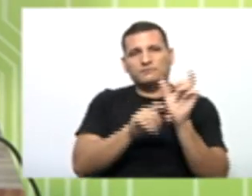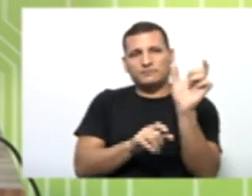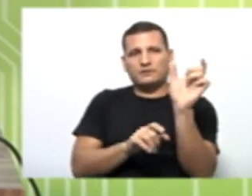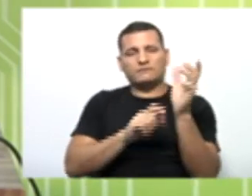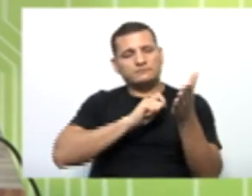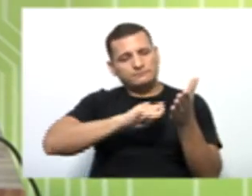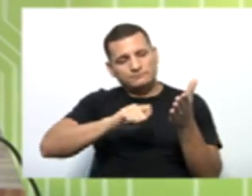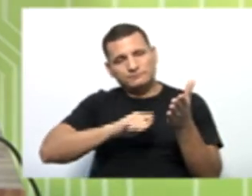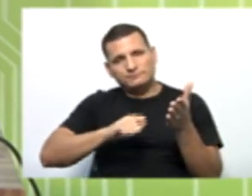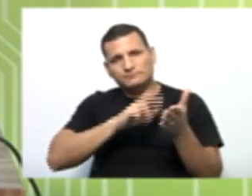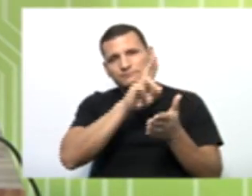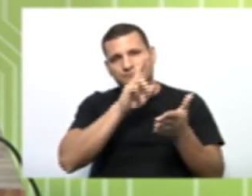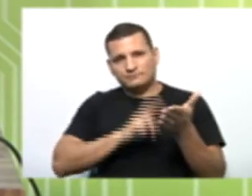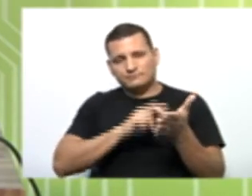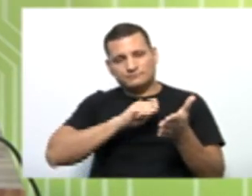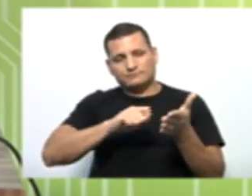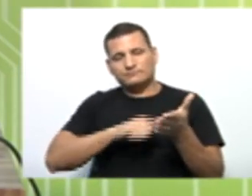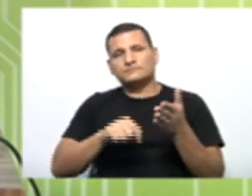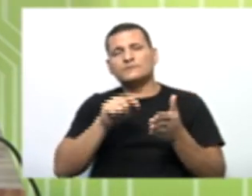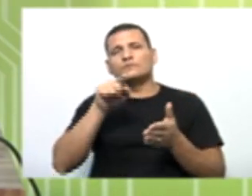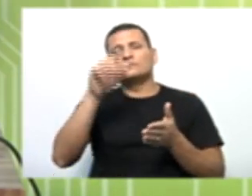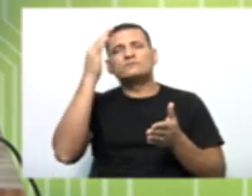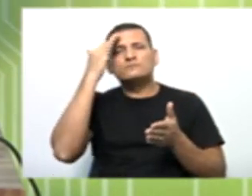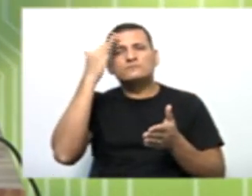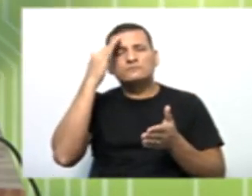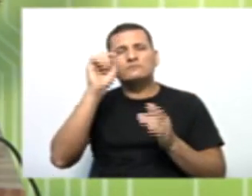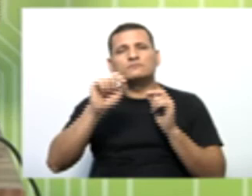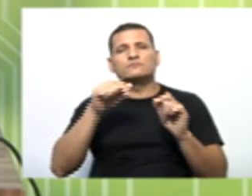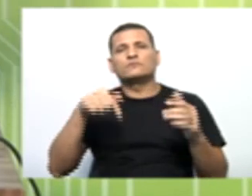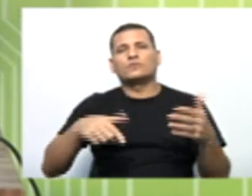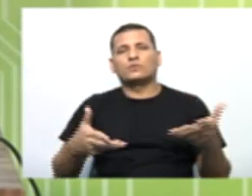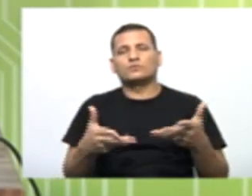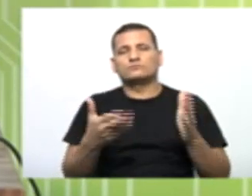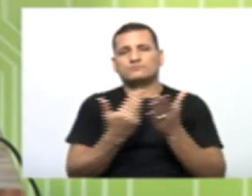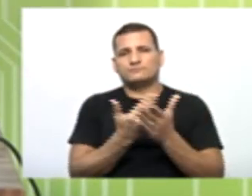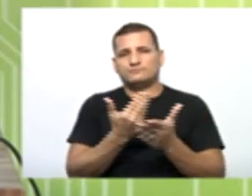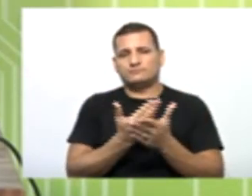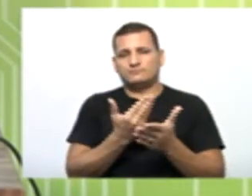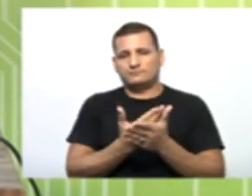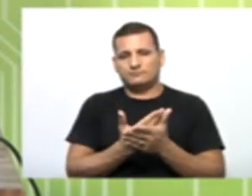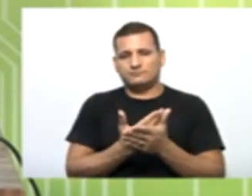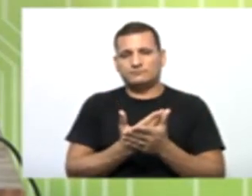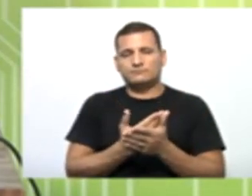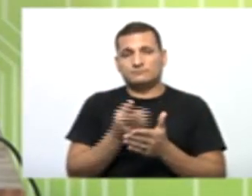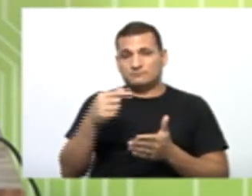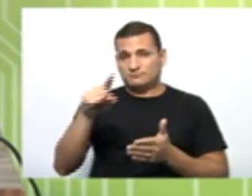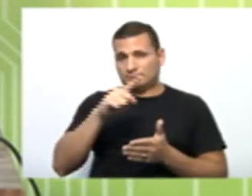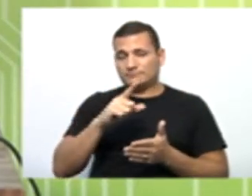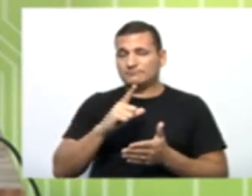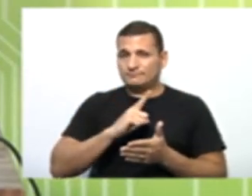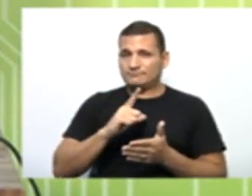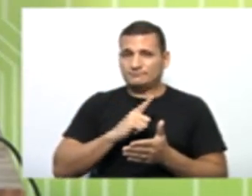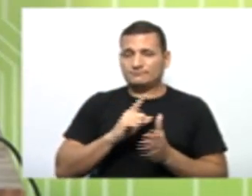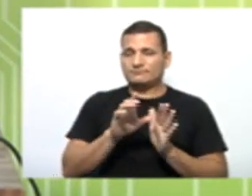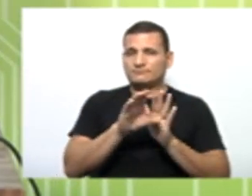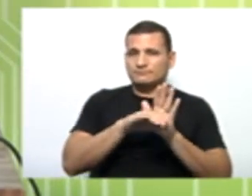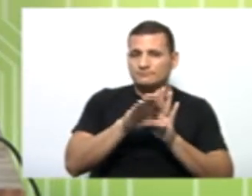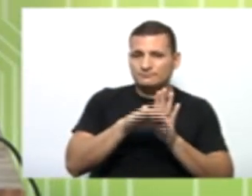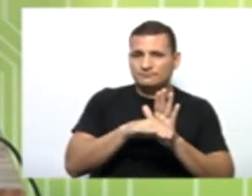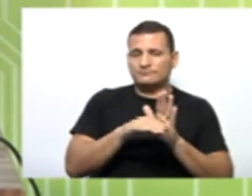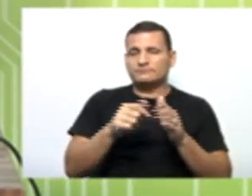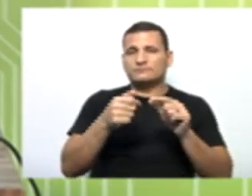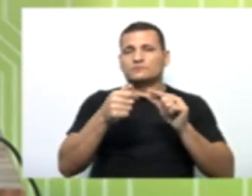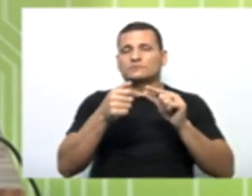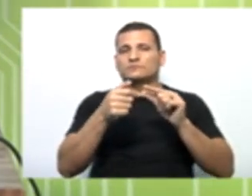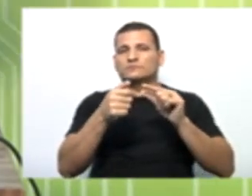conforme a compreensão que vocês tiveram da aula de hoje. Vocês vão ter, evidentemente, os conceitos no